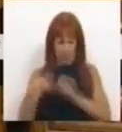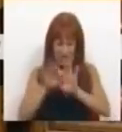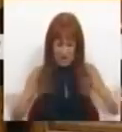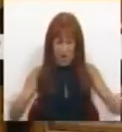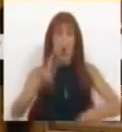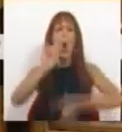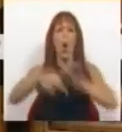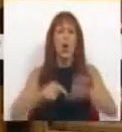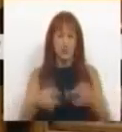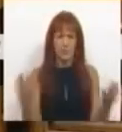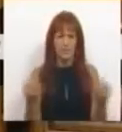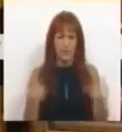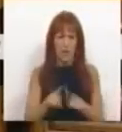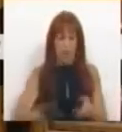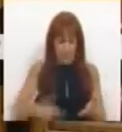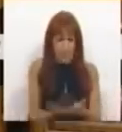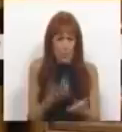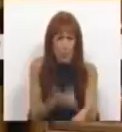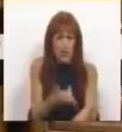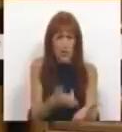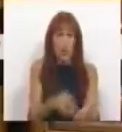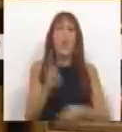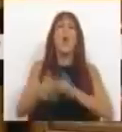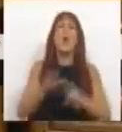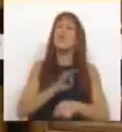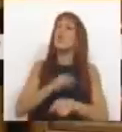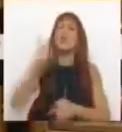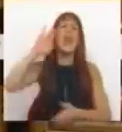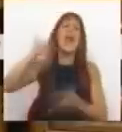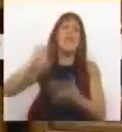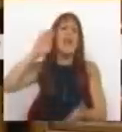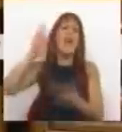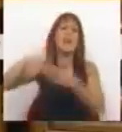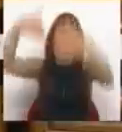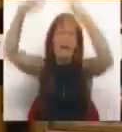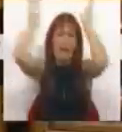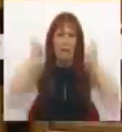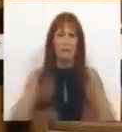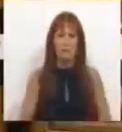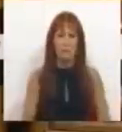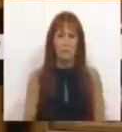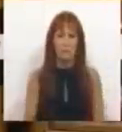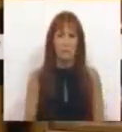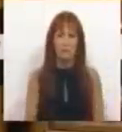sobre aquilo que está efetivamente proposto e não sobre aquilo que os senhores inventam que não está em lado nenhum.